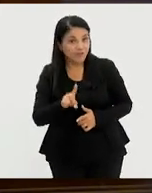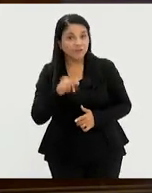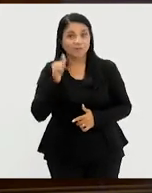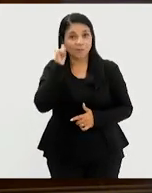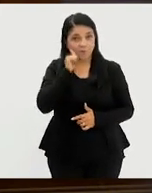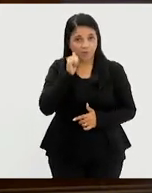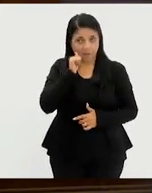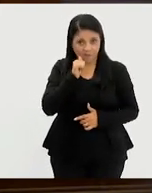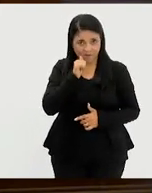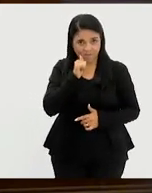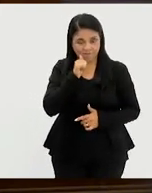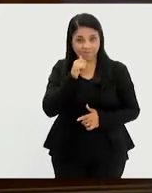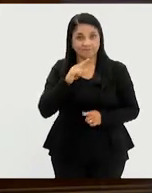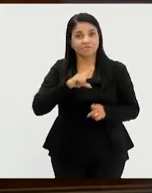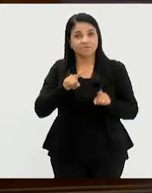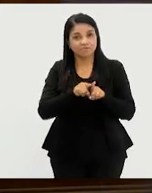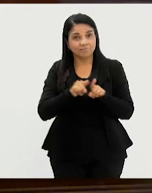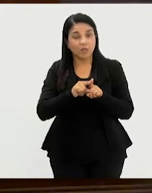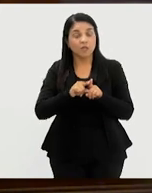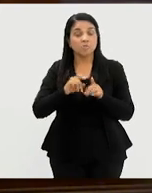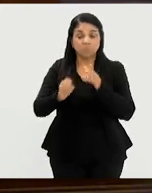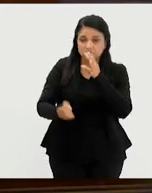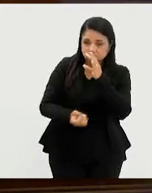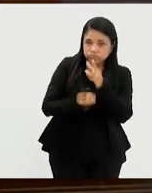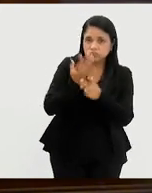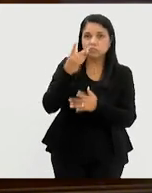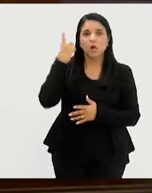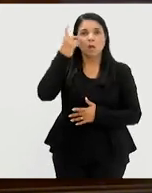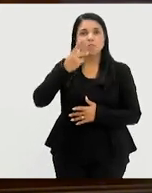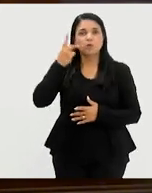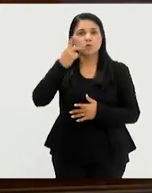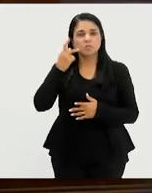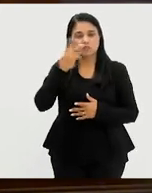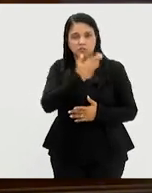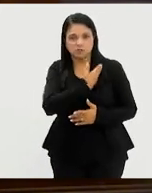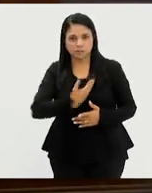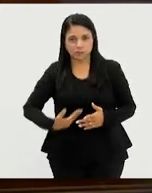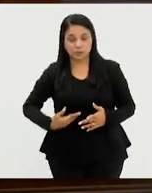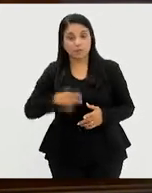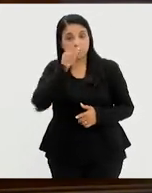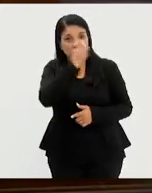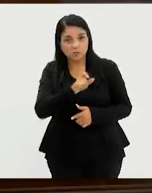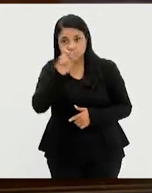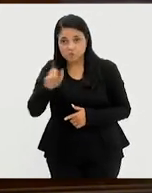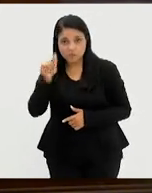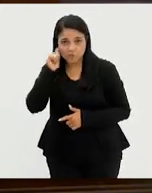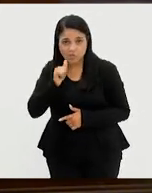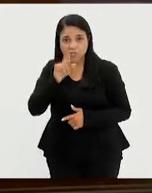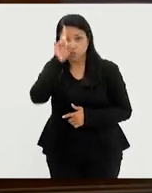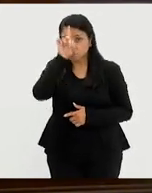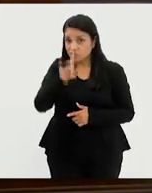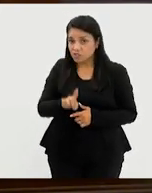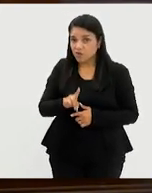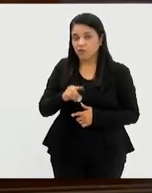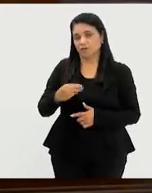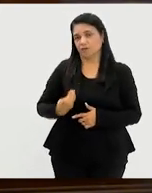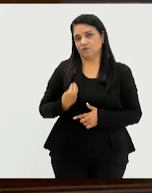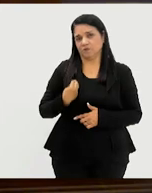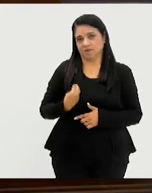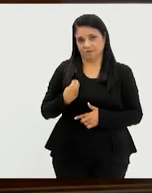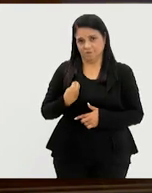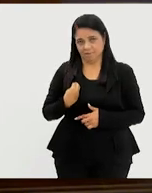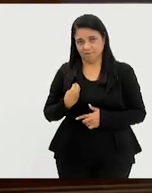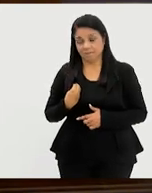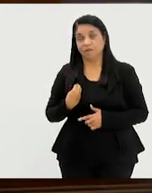isso com produção de políticas públicas para que as nossas mulheres tenham dignidade nas suas vidas e aí senhor